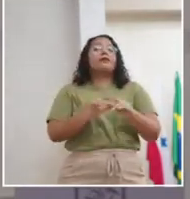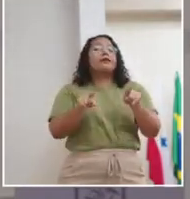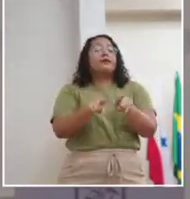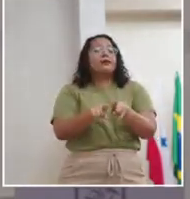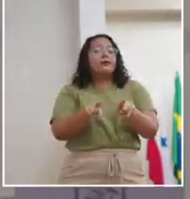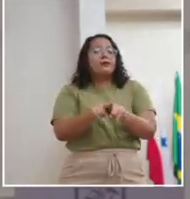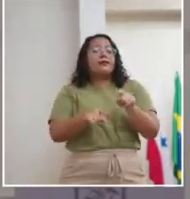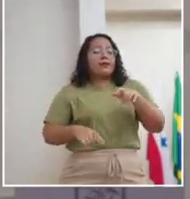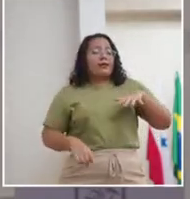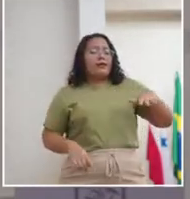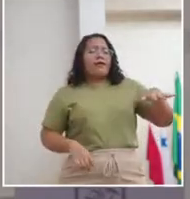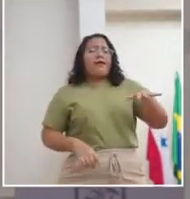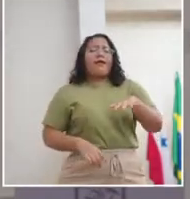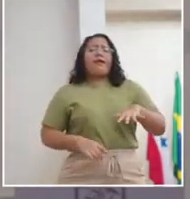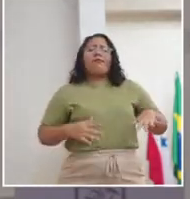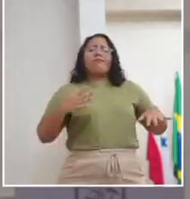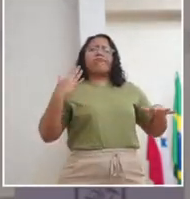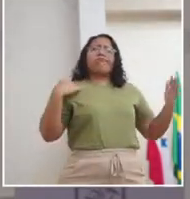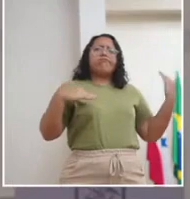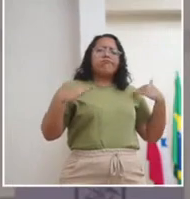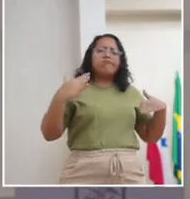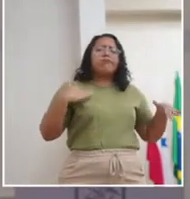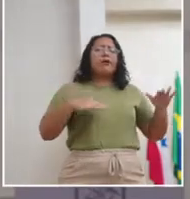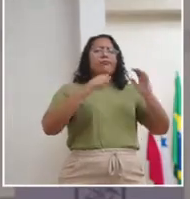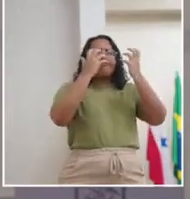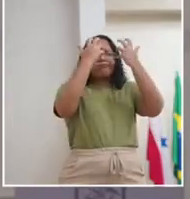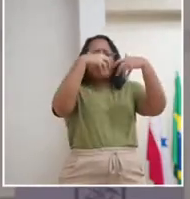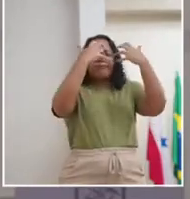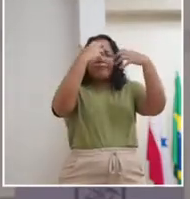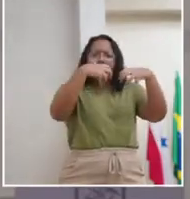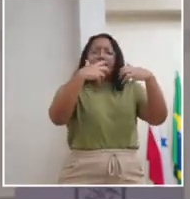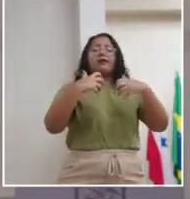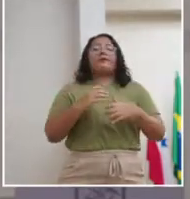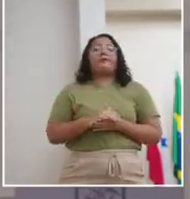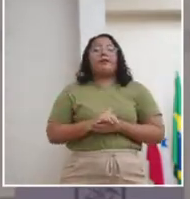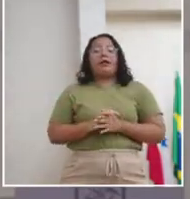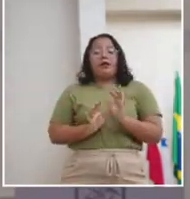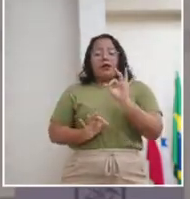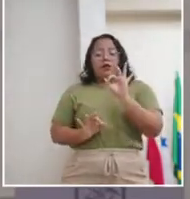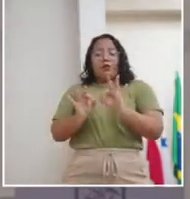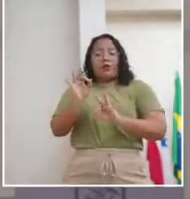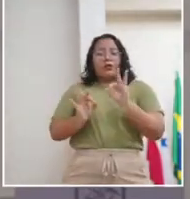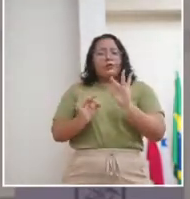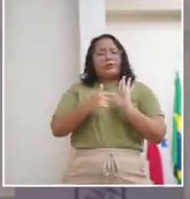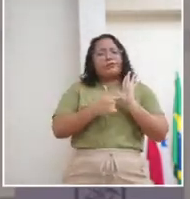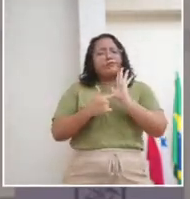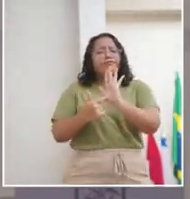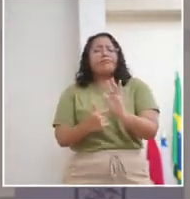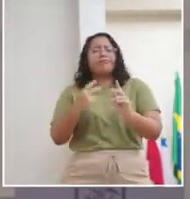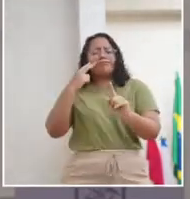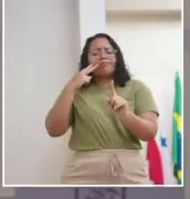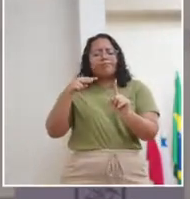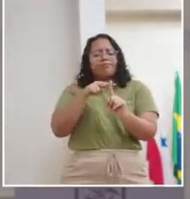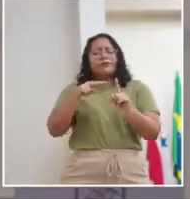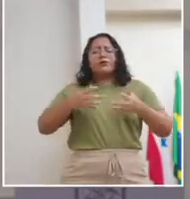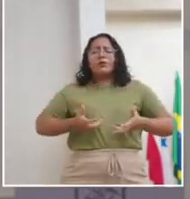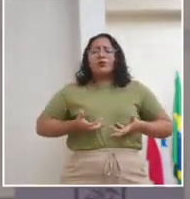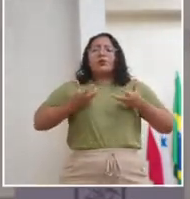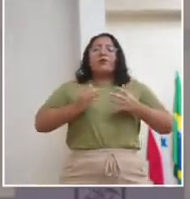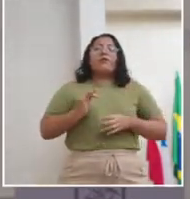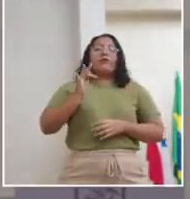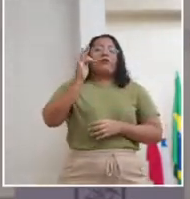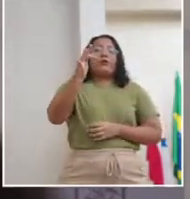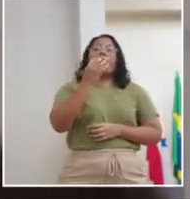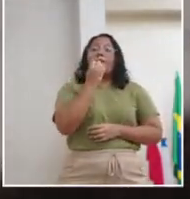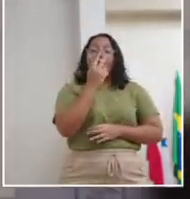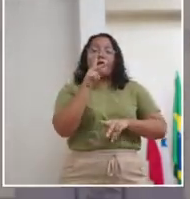tempo que uma área de lazer e reflexão. Nas exposições que organizou, havia sempre uma perspectiva otimista de um futuro de harmonia, em